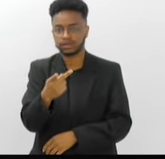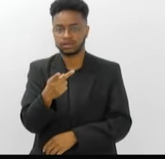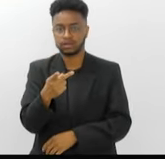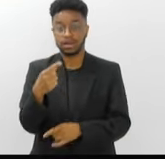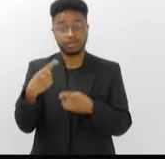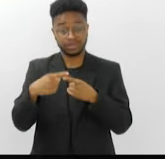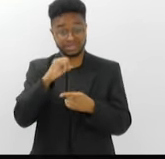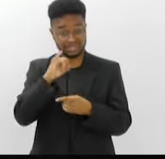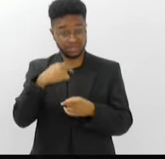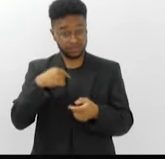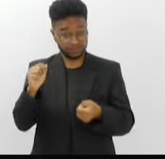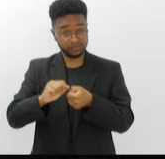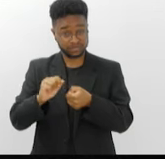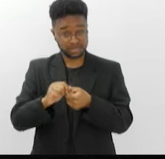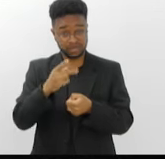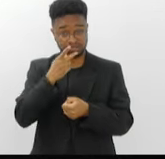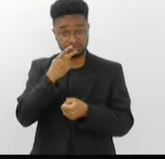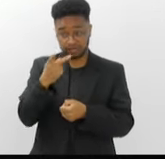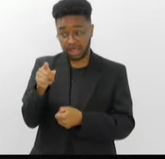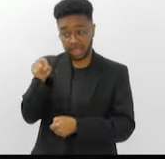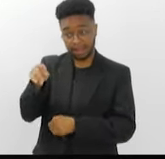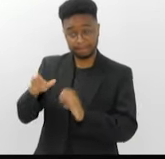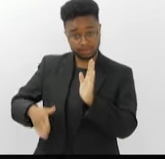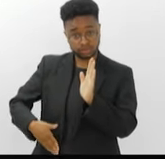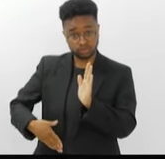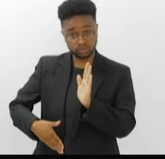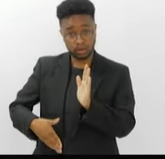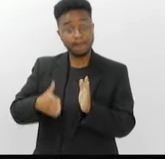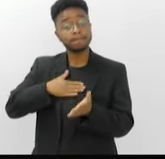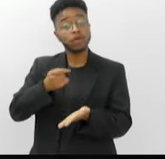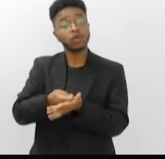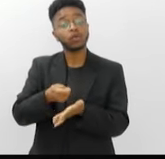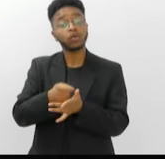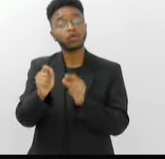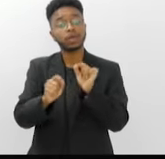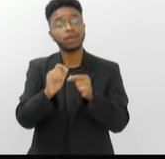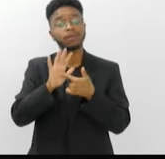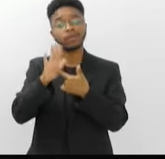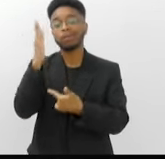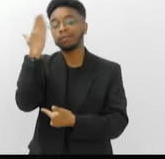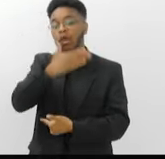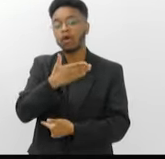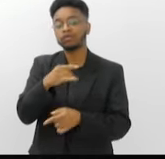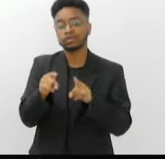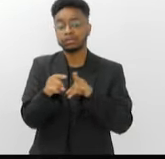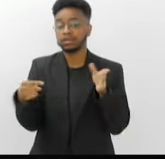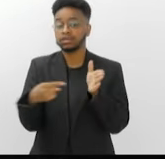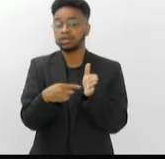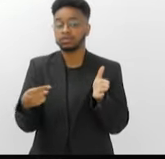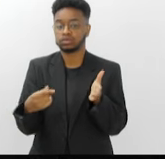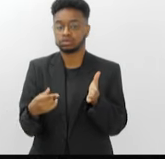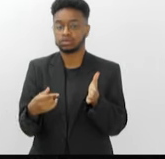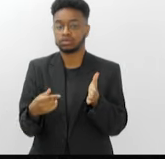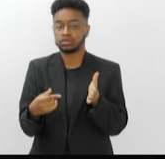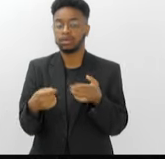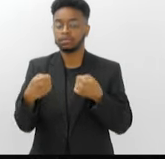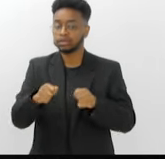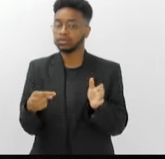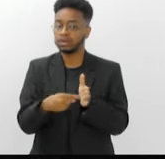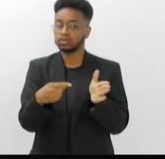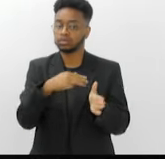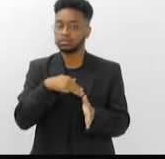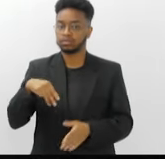fizer, eu tenho obrigação de apresentar provas e denunciar ao Ministério